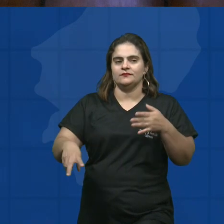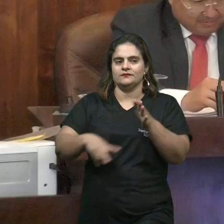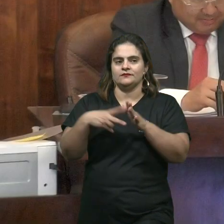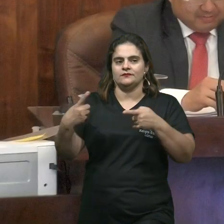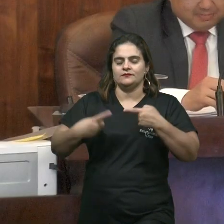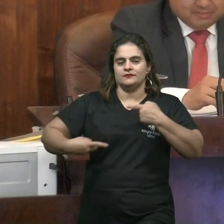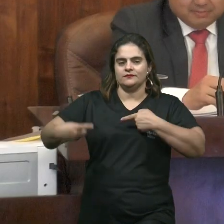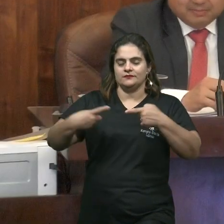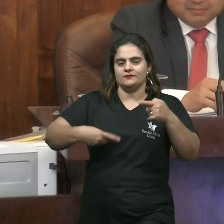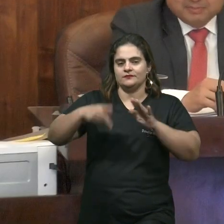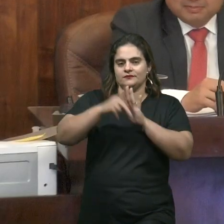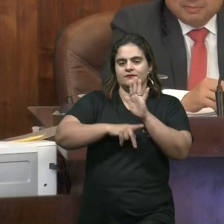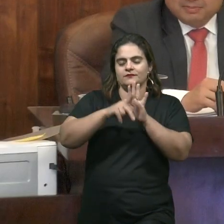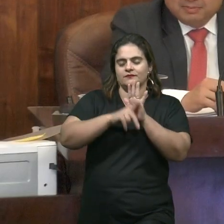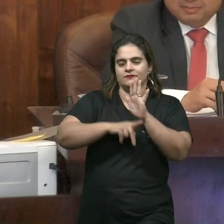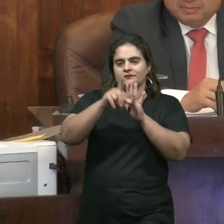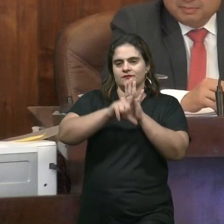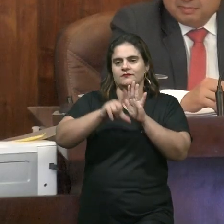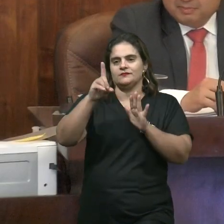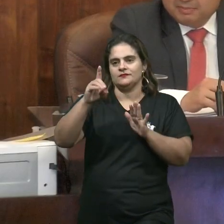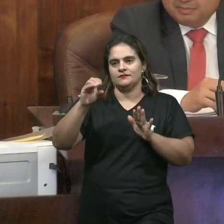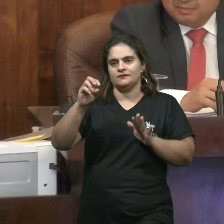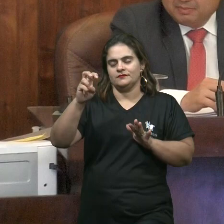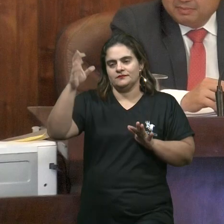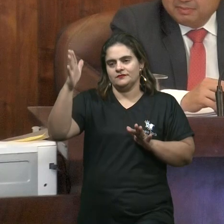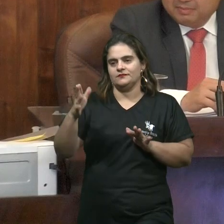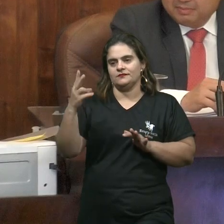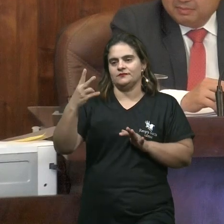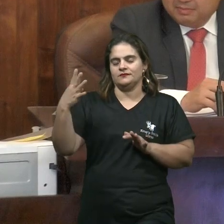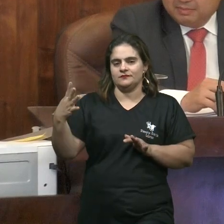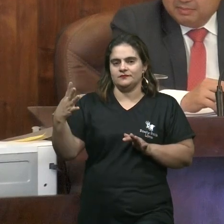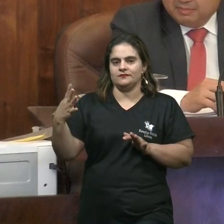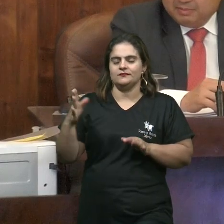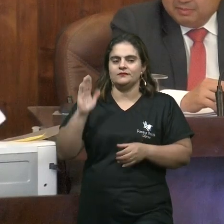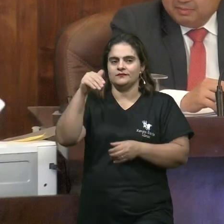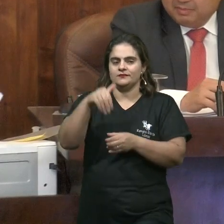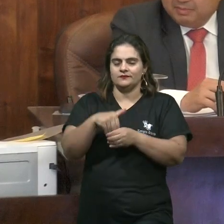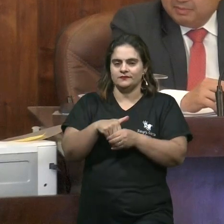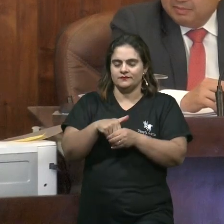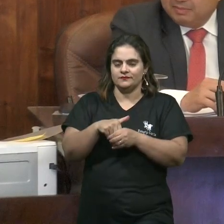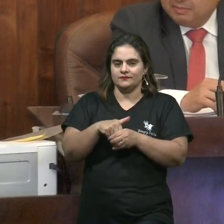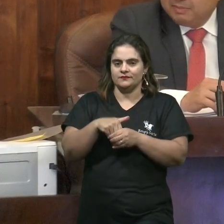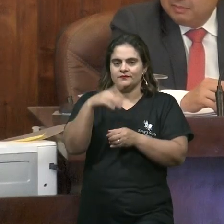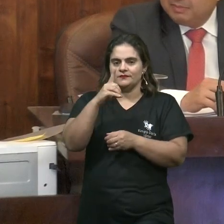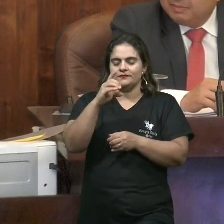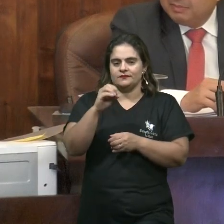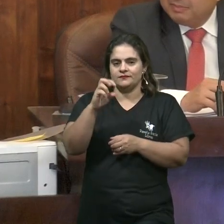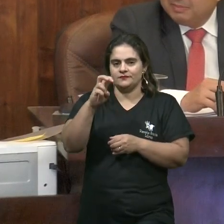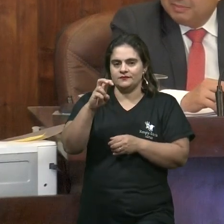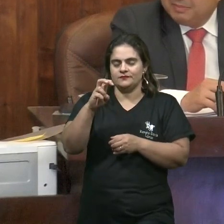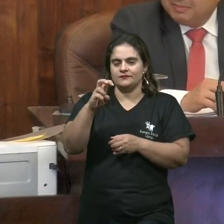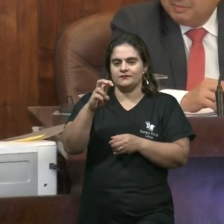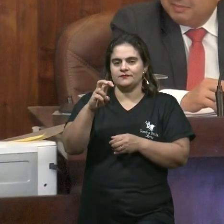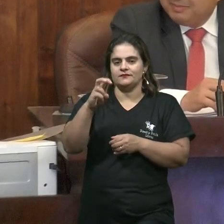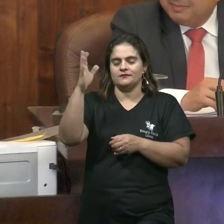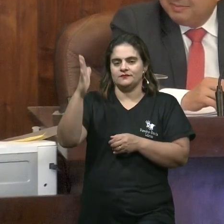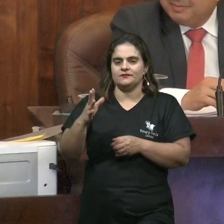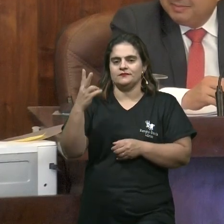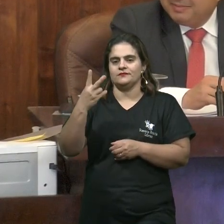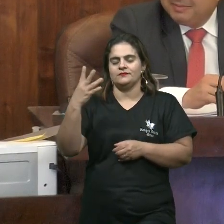segunda discussão, o projeto de lei 105-2004. Não havendo orador inscrito. Está em votação. projeto de lei 105-2004 em globo, na forma vincida em primeira.